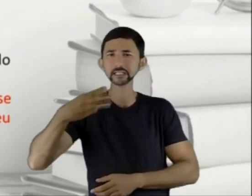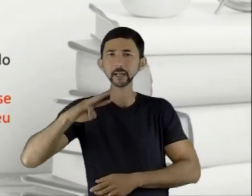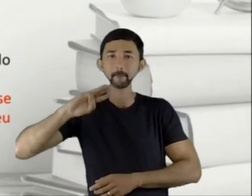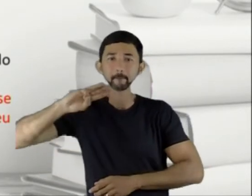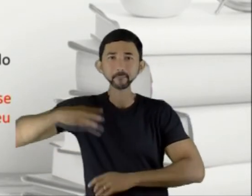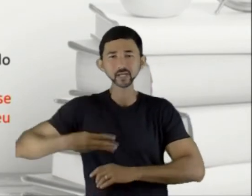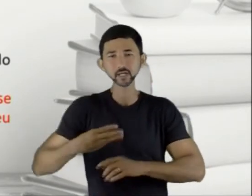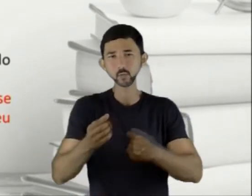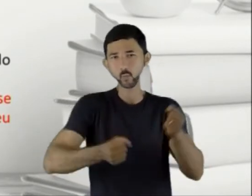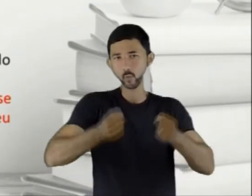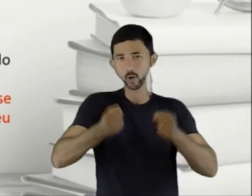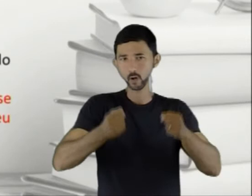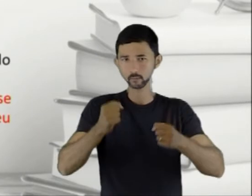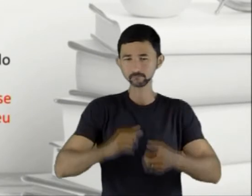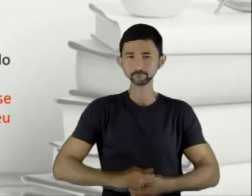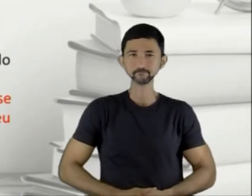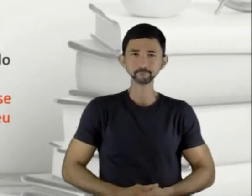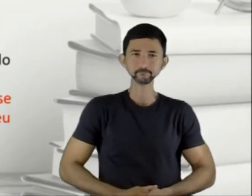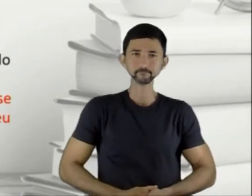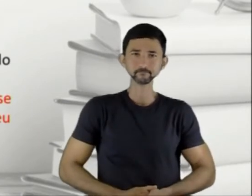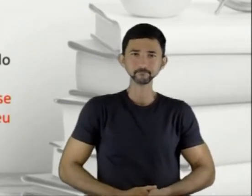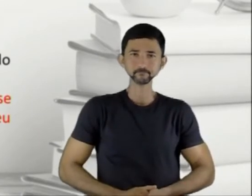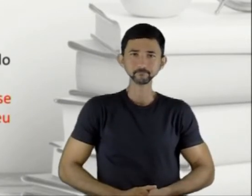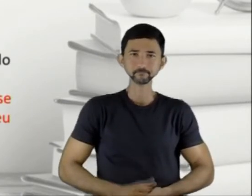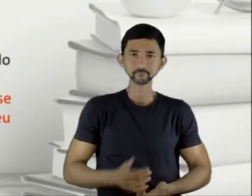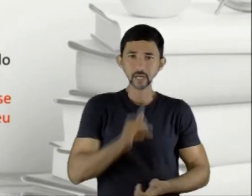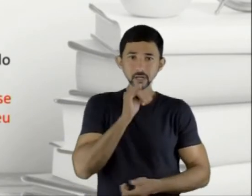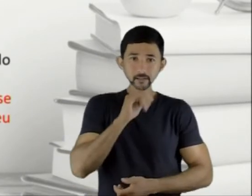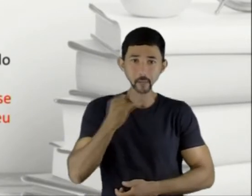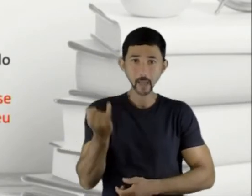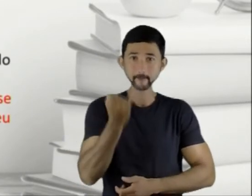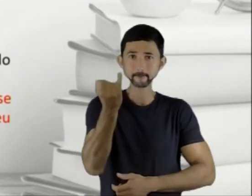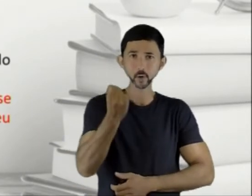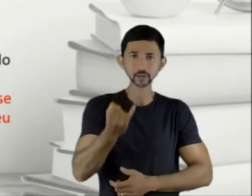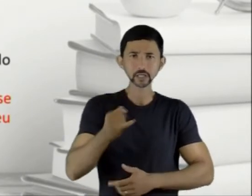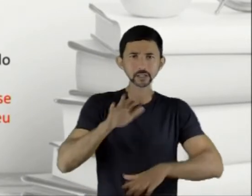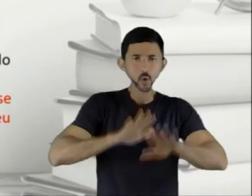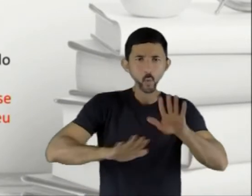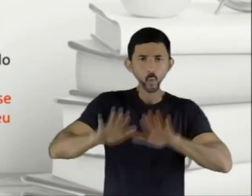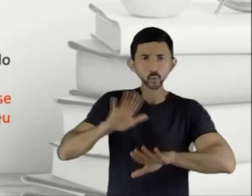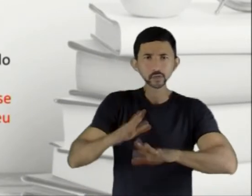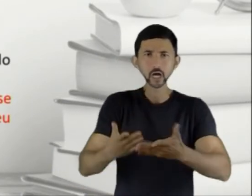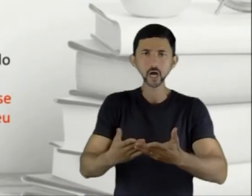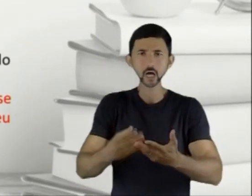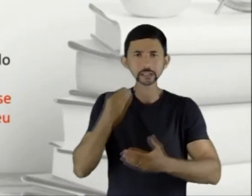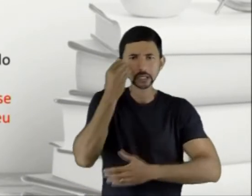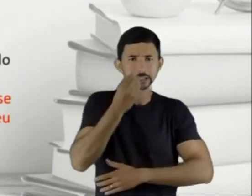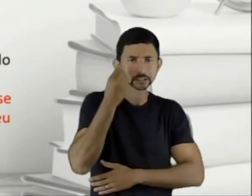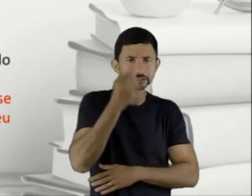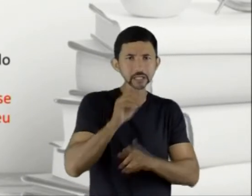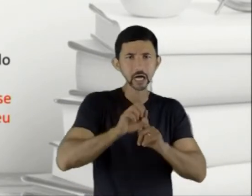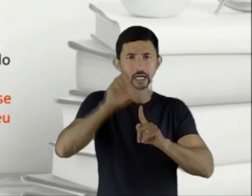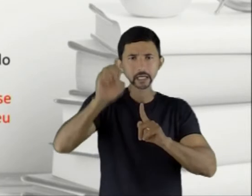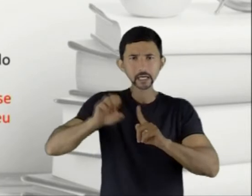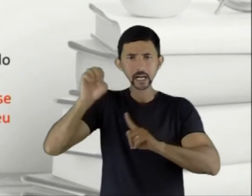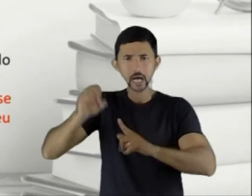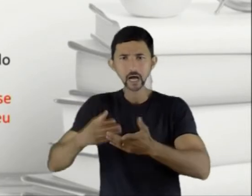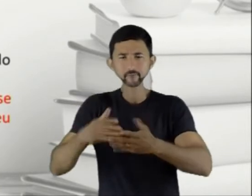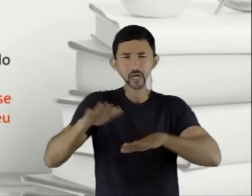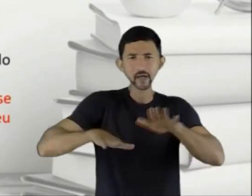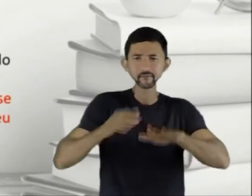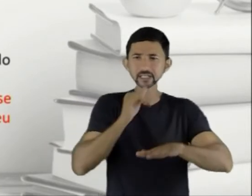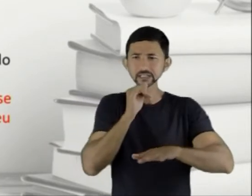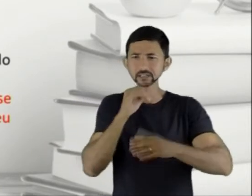mil veículos. Então, é muito importante você ter esse cuidado. Quando você for analisar o gráfico, às vezes